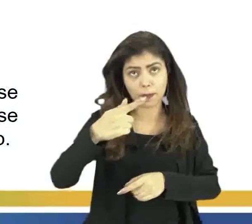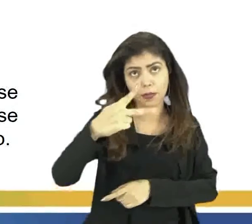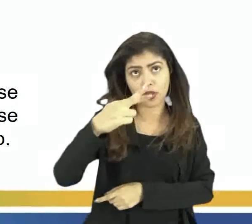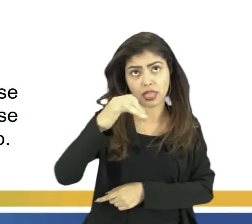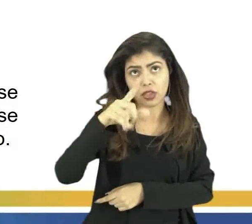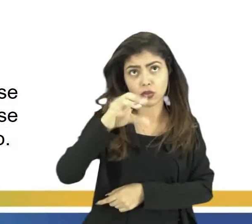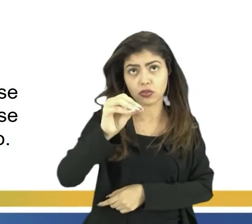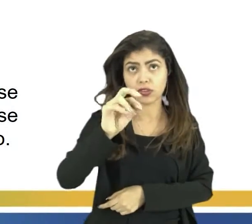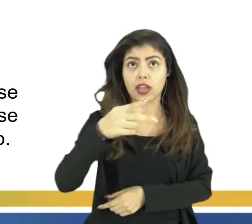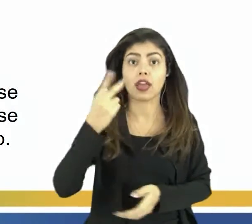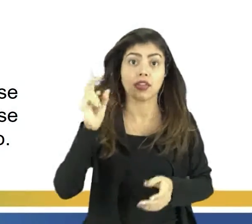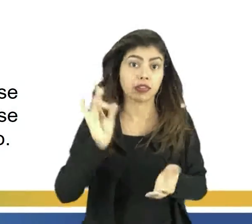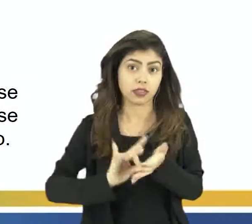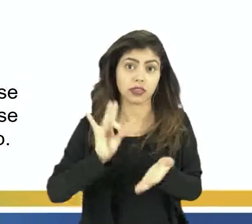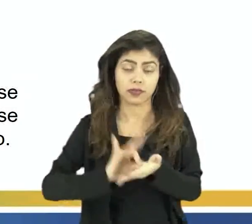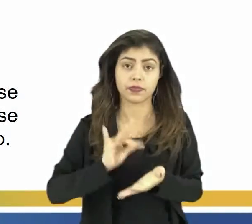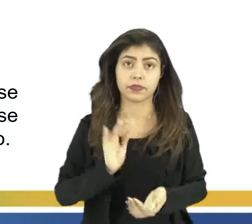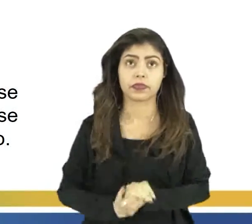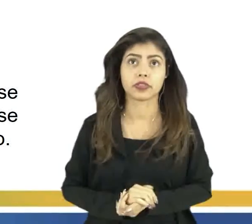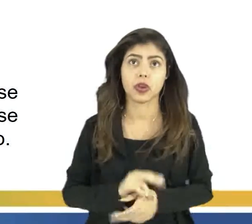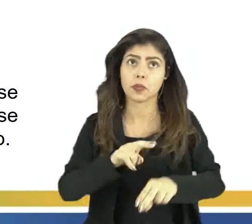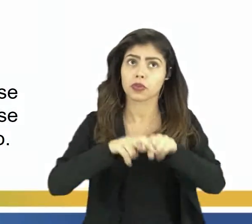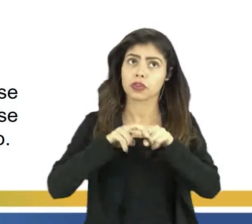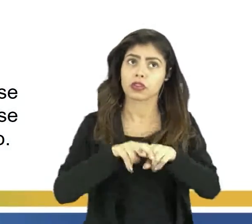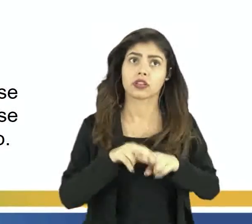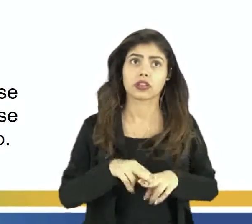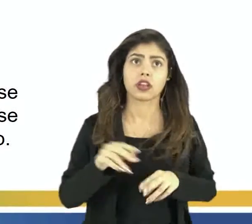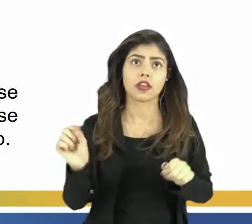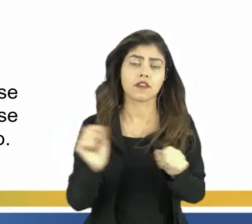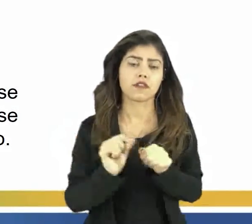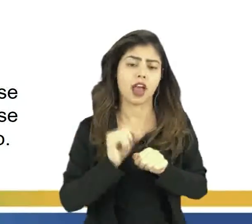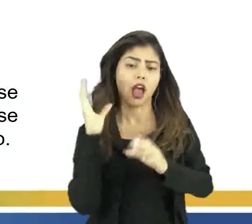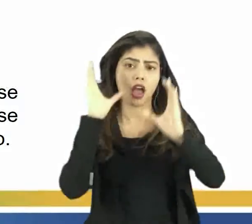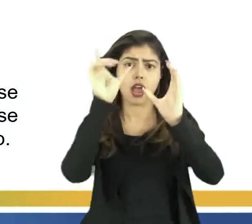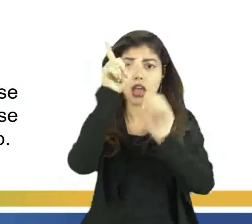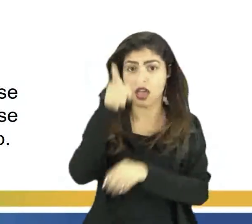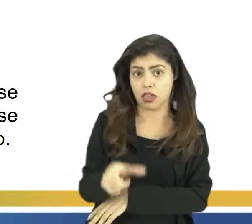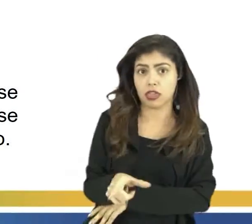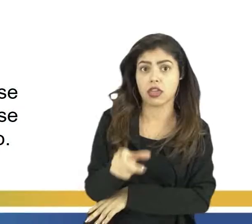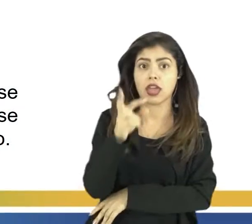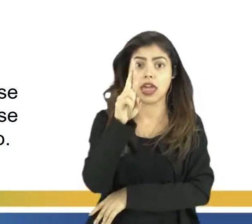polígonos regulares e, portanto, formados por prismas retos,